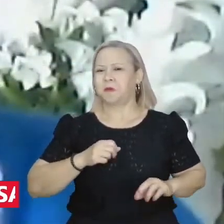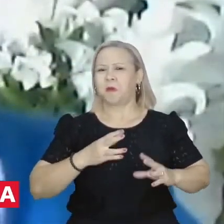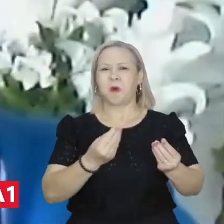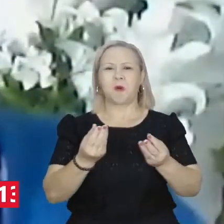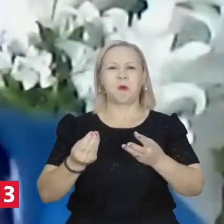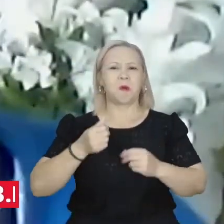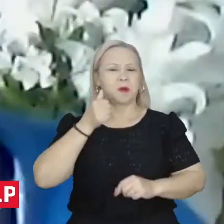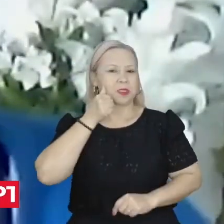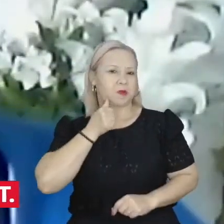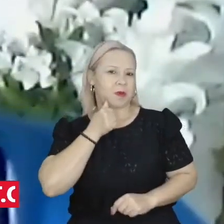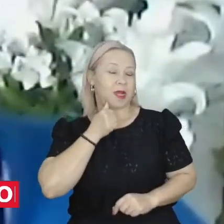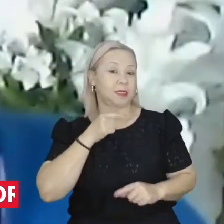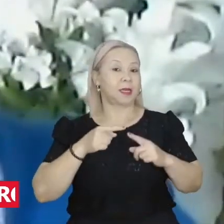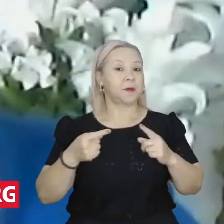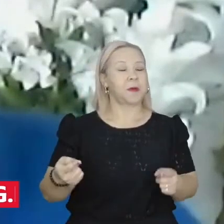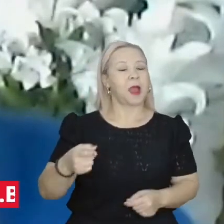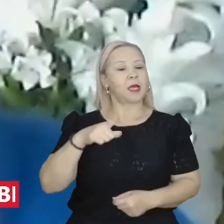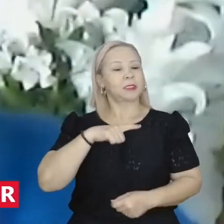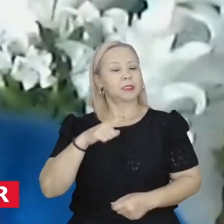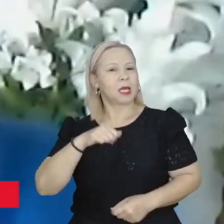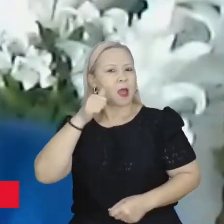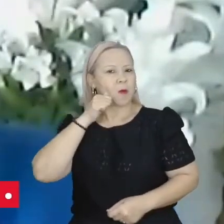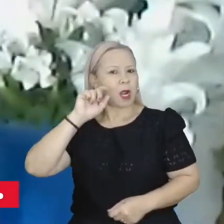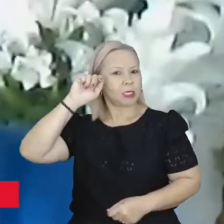e no exercício até mesmo